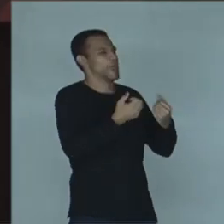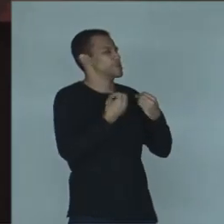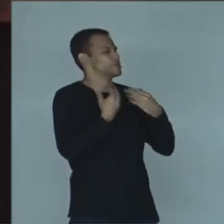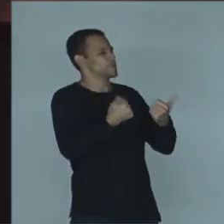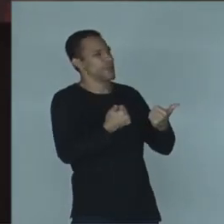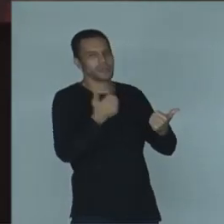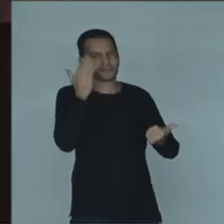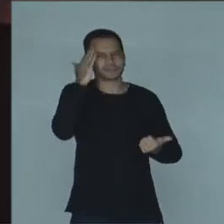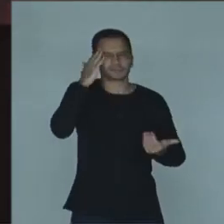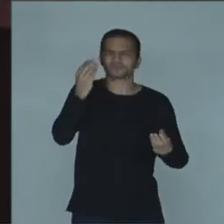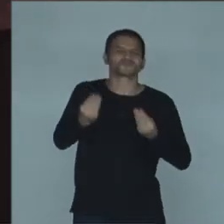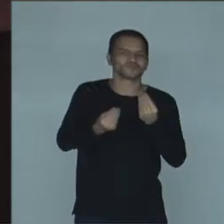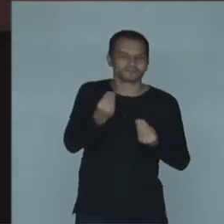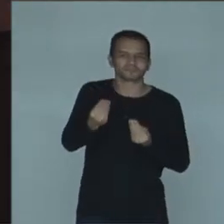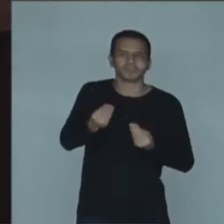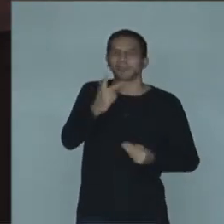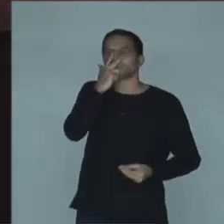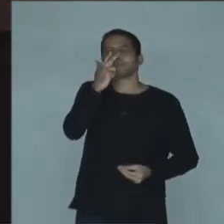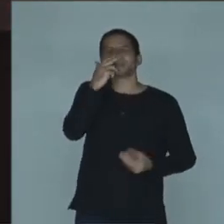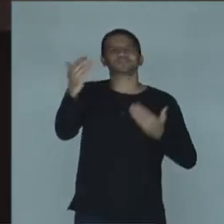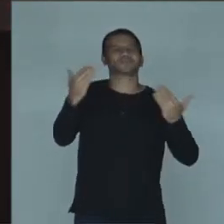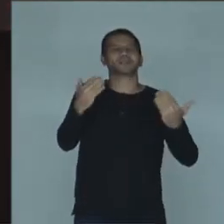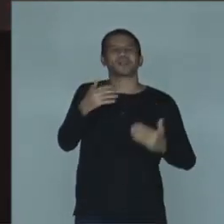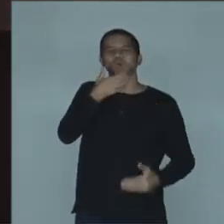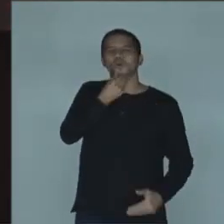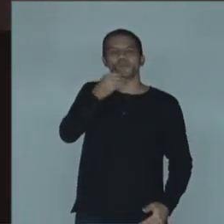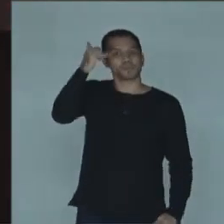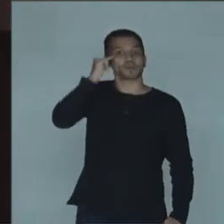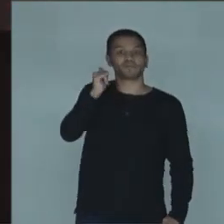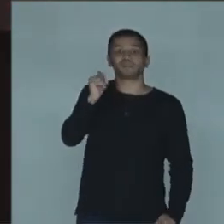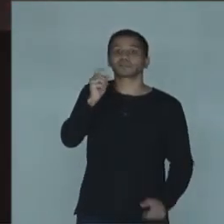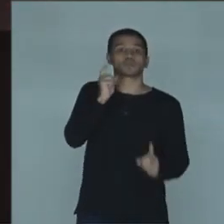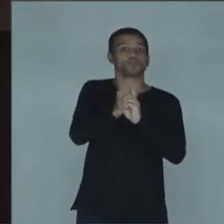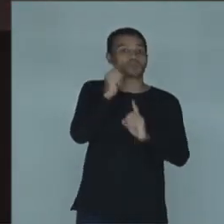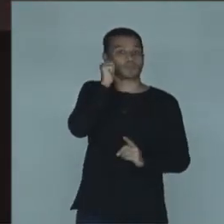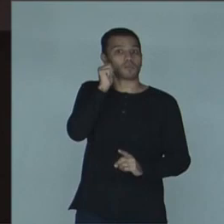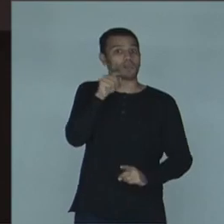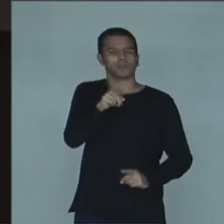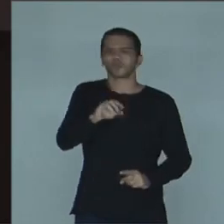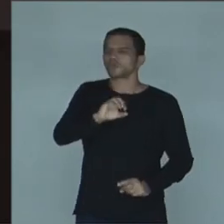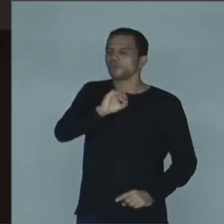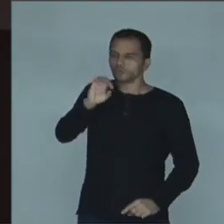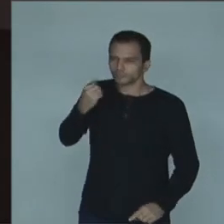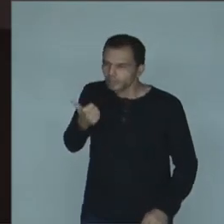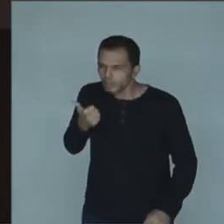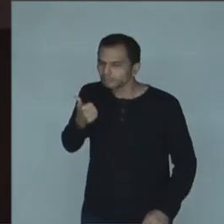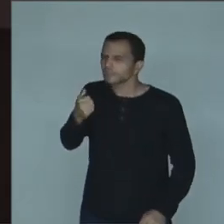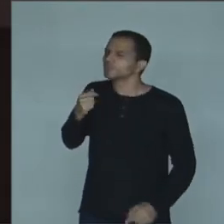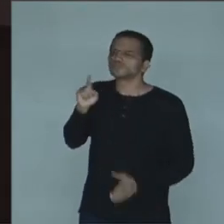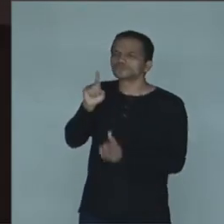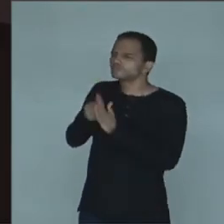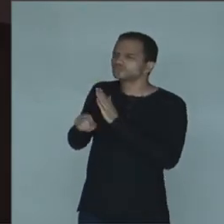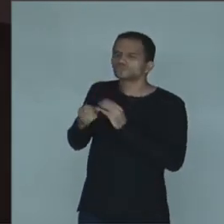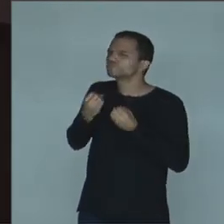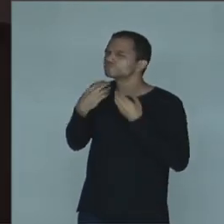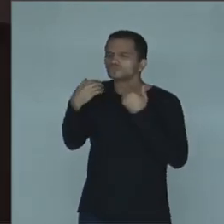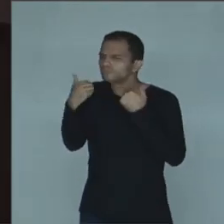perguntar para ela tá tudo bem na tua casa ela fala tudo bem mas o filho já estava morto em casa